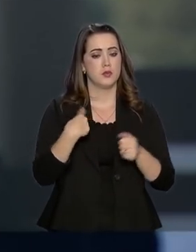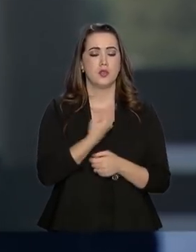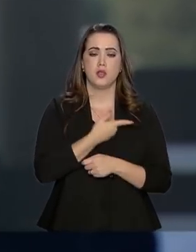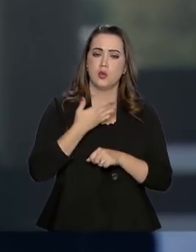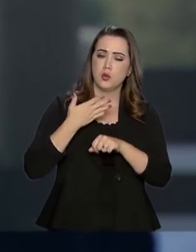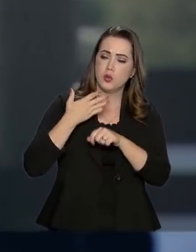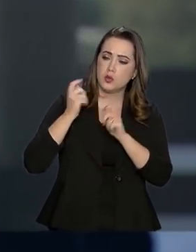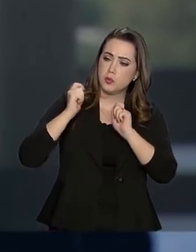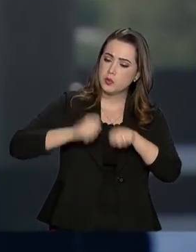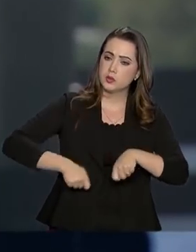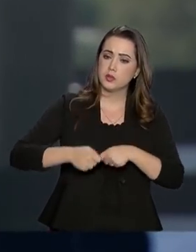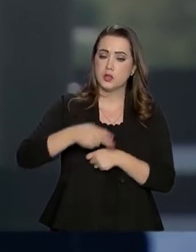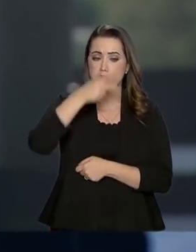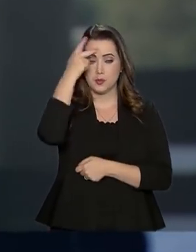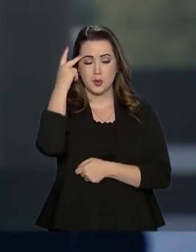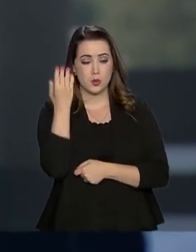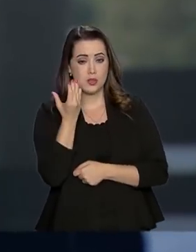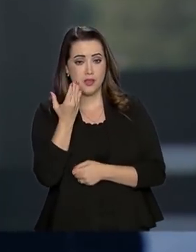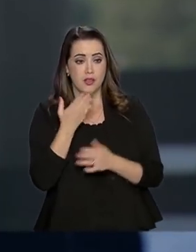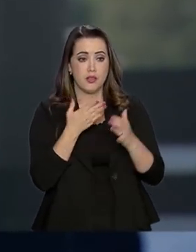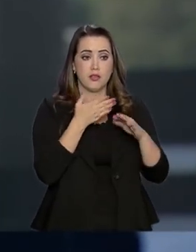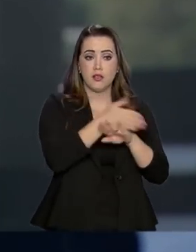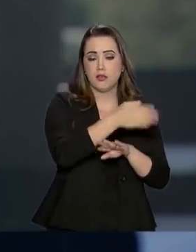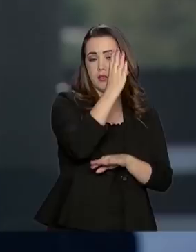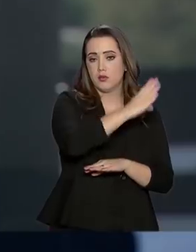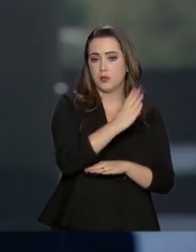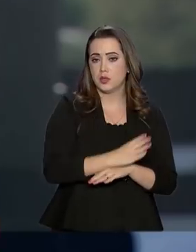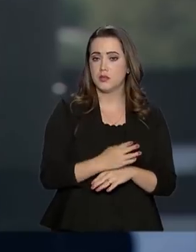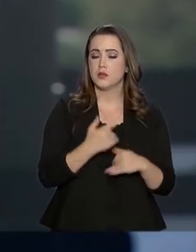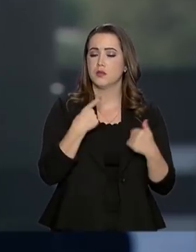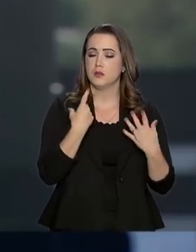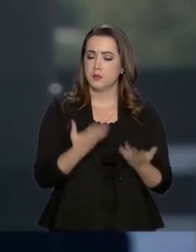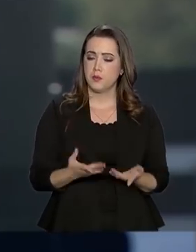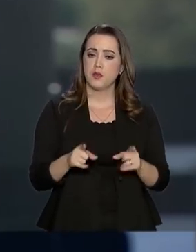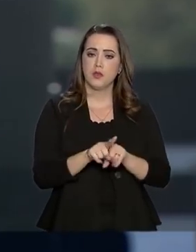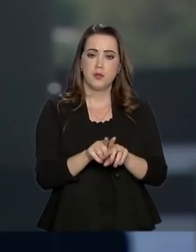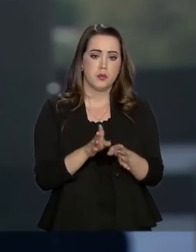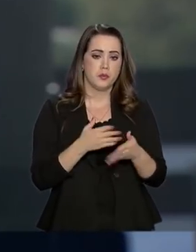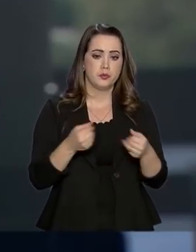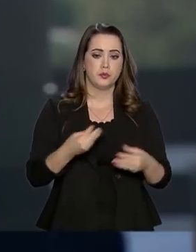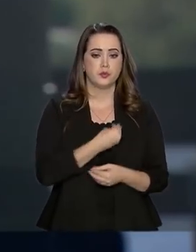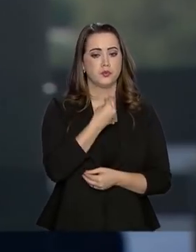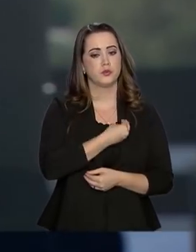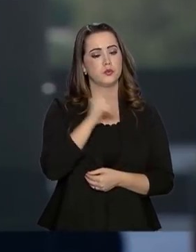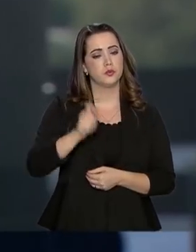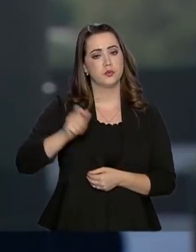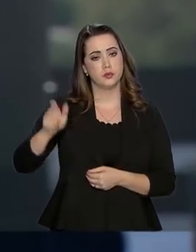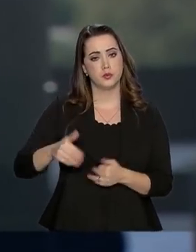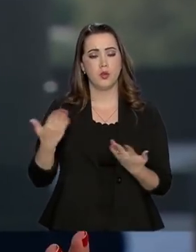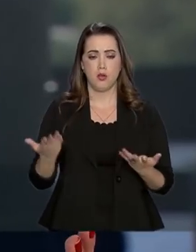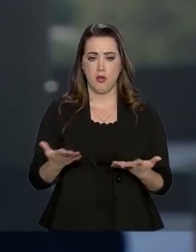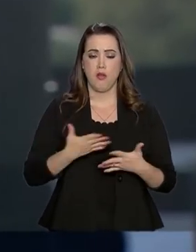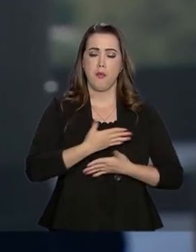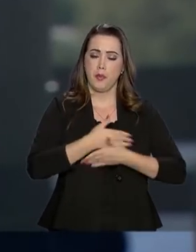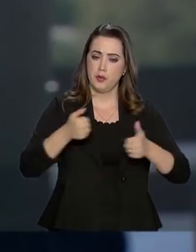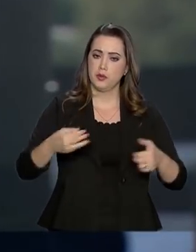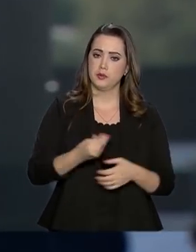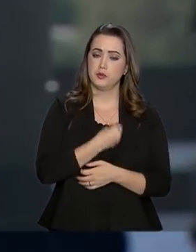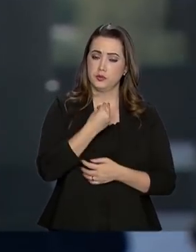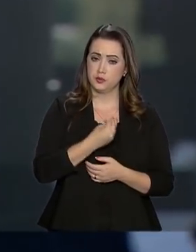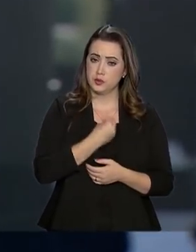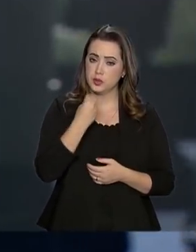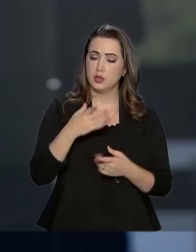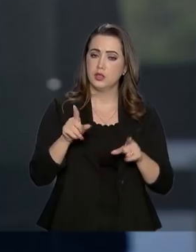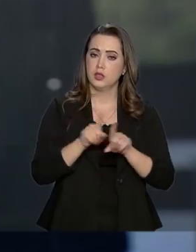nossa capacidade de atrair investimentos e de melhorar a qualidade de vida do cidadão, de melhorar a sua capacidade